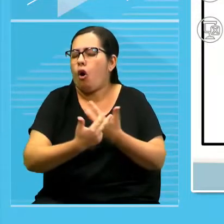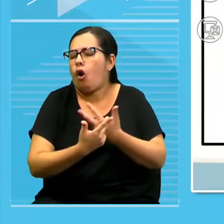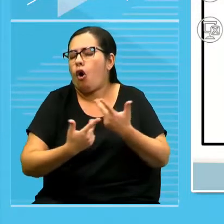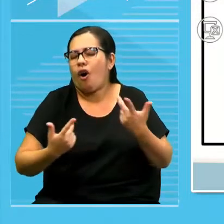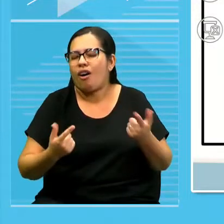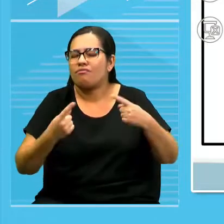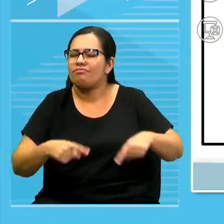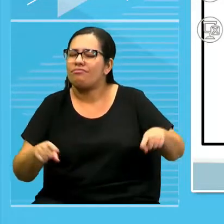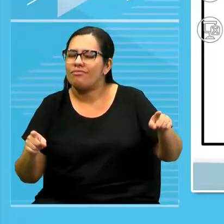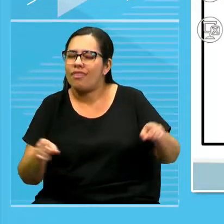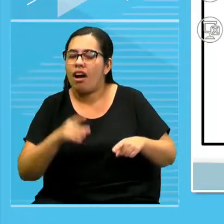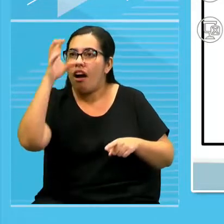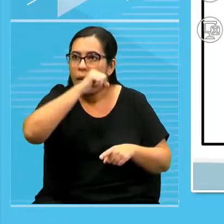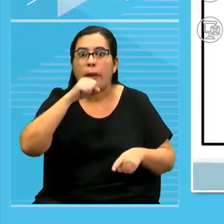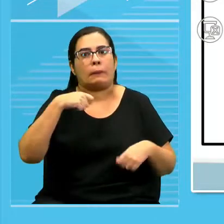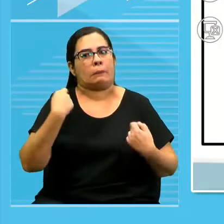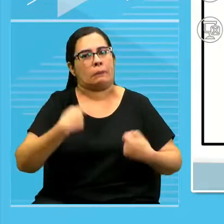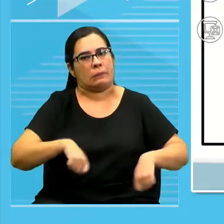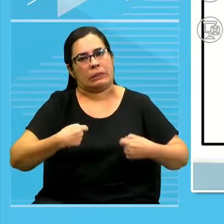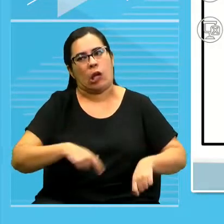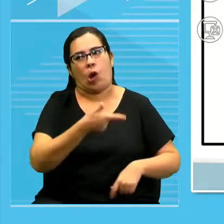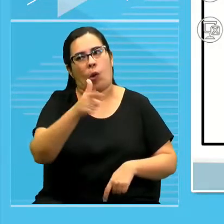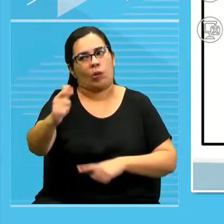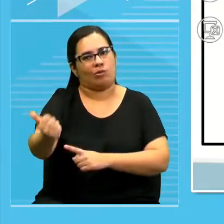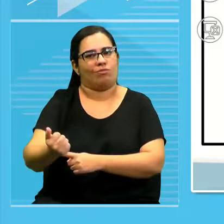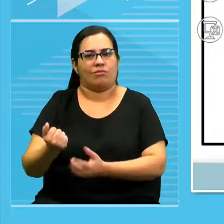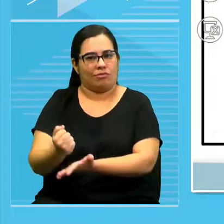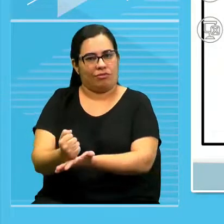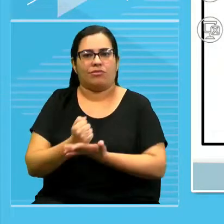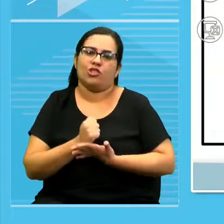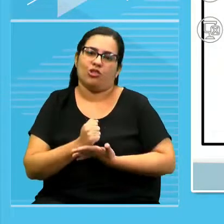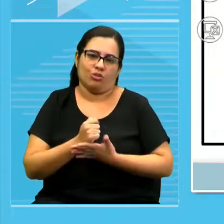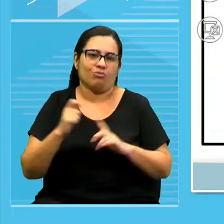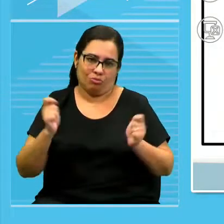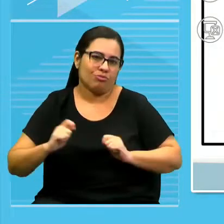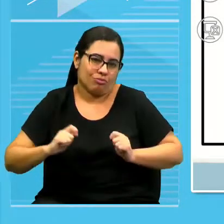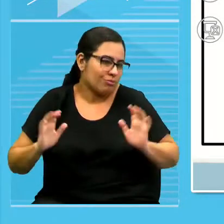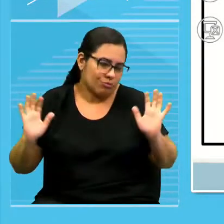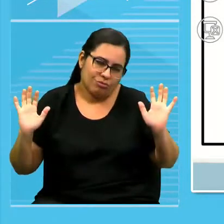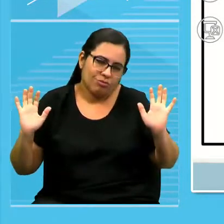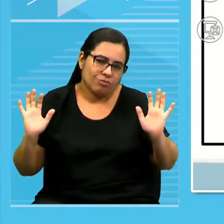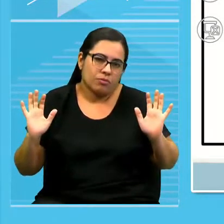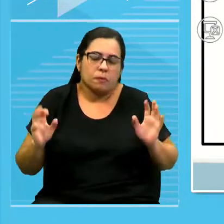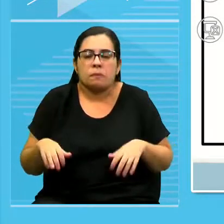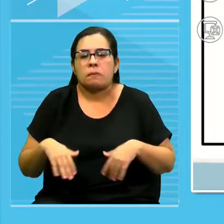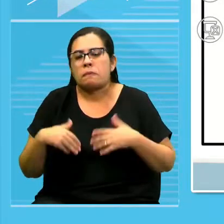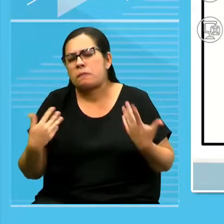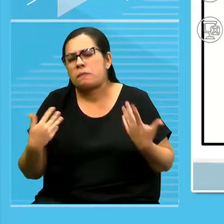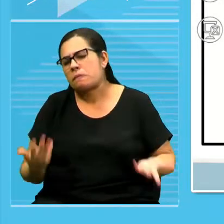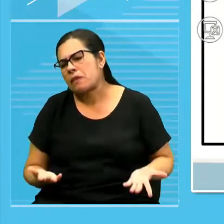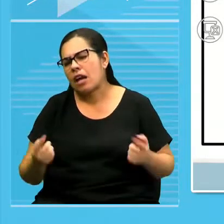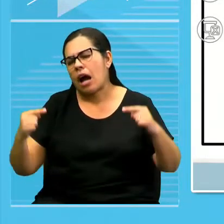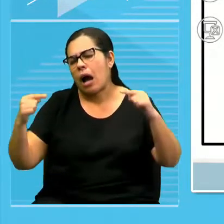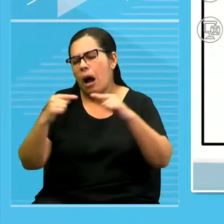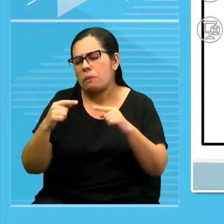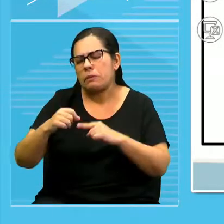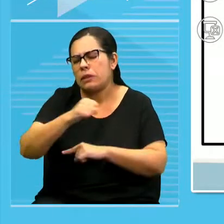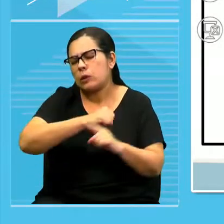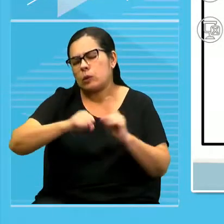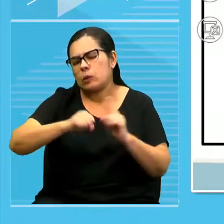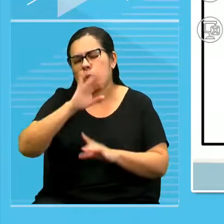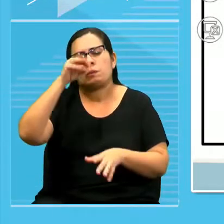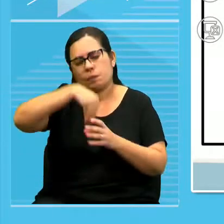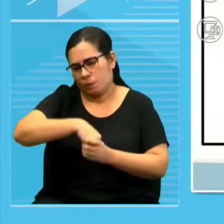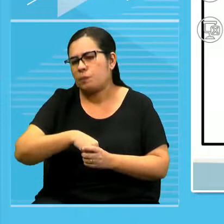precisar ali de um auxílio né OK mais gente É uma questão realmente na sociedade no